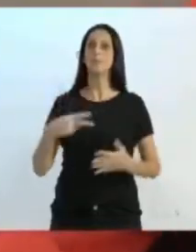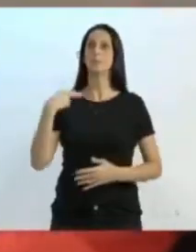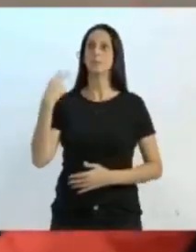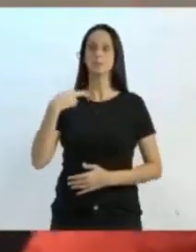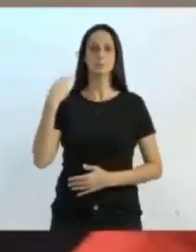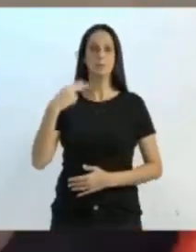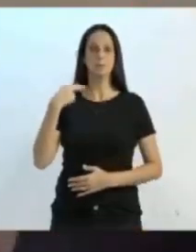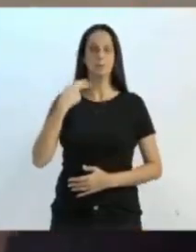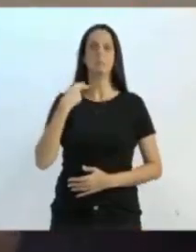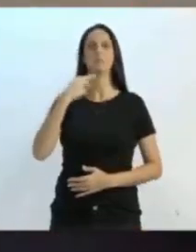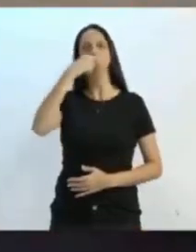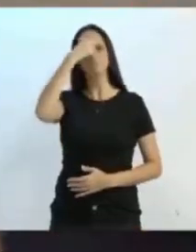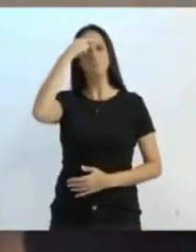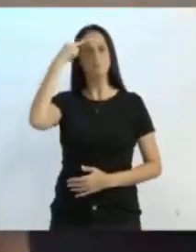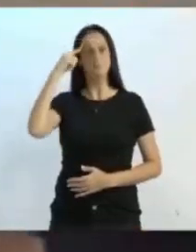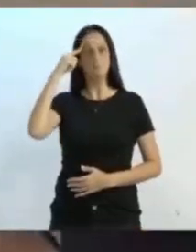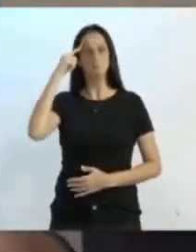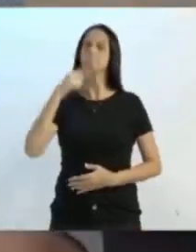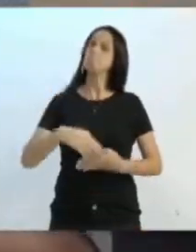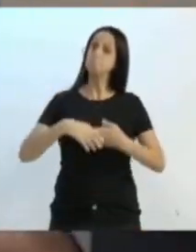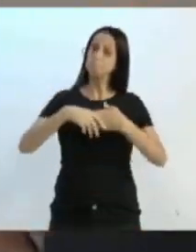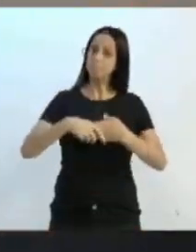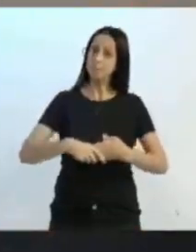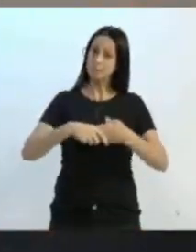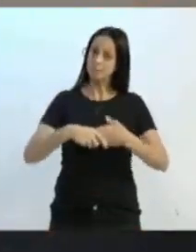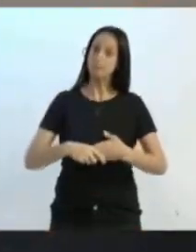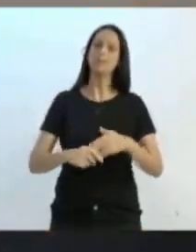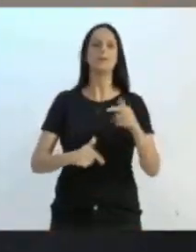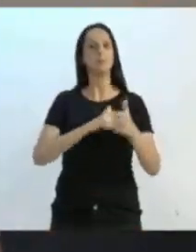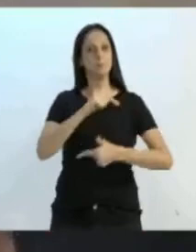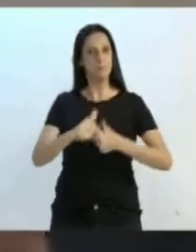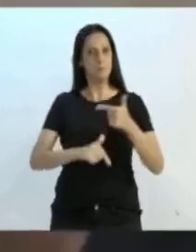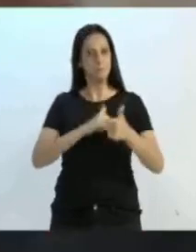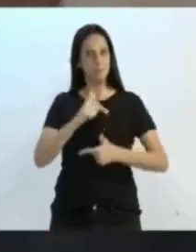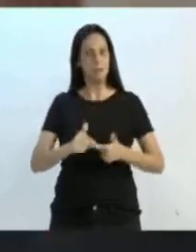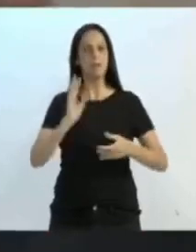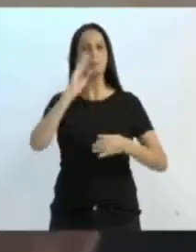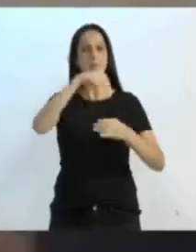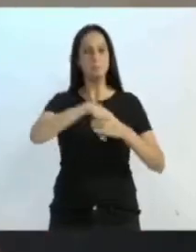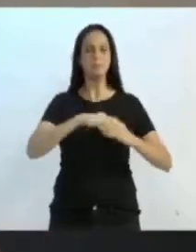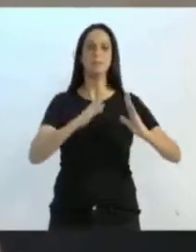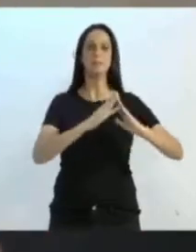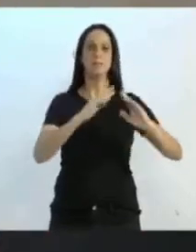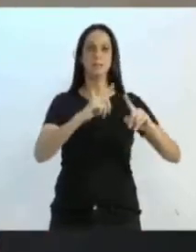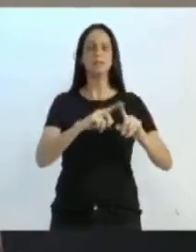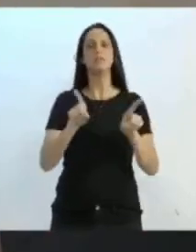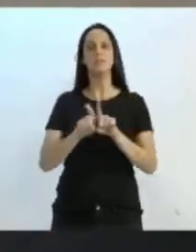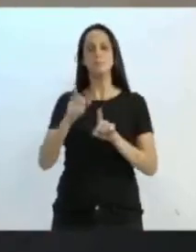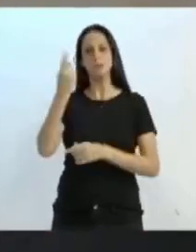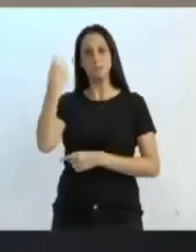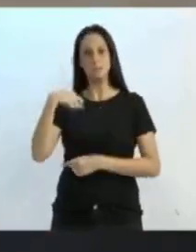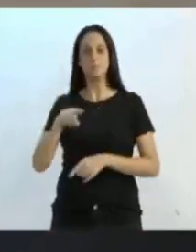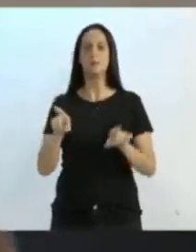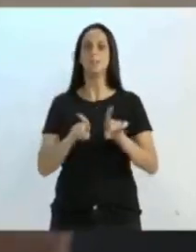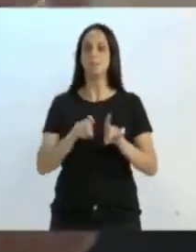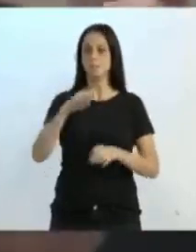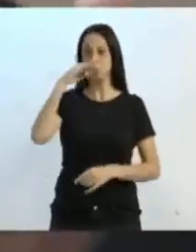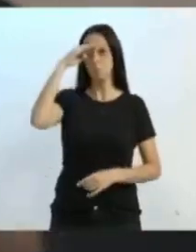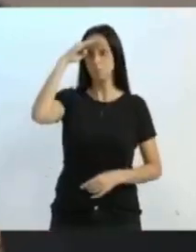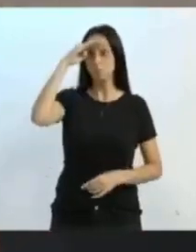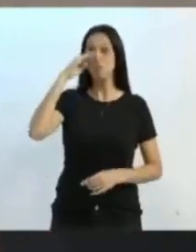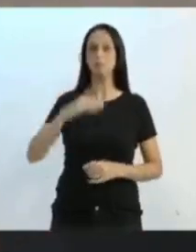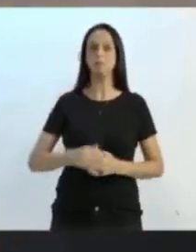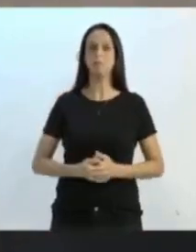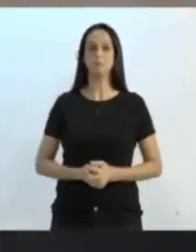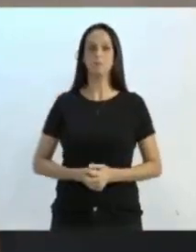eu parabenizo o seu trabalho que o senhor tem feito, a igreja, assim como Silmar, como o Juvino,